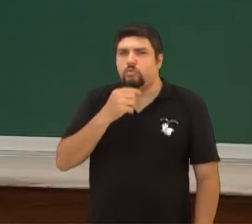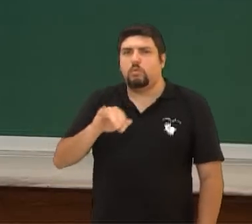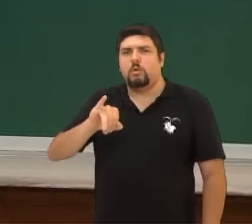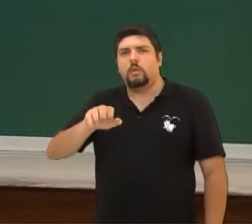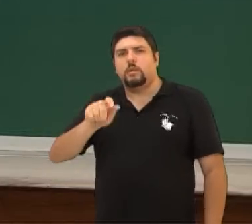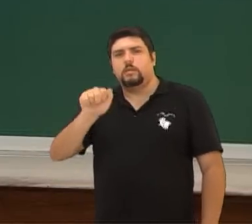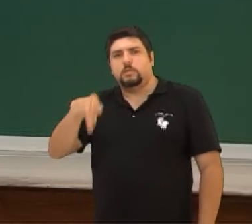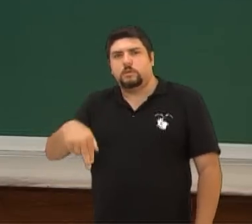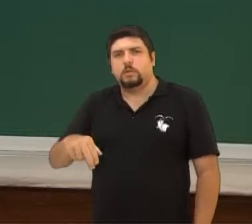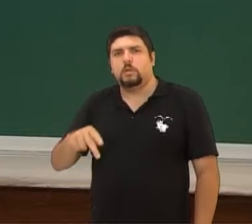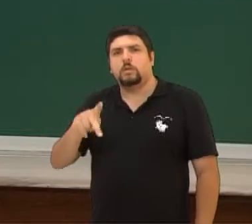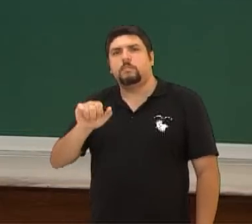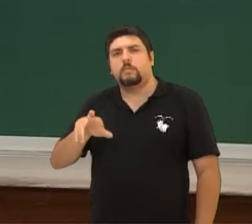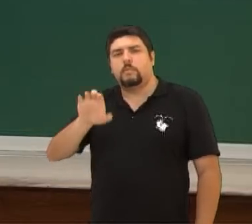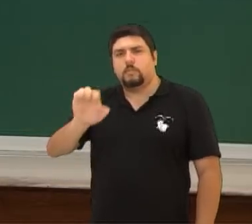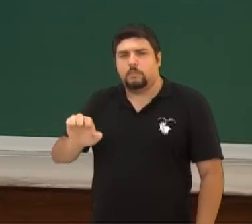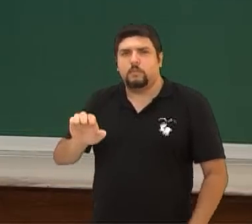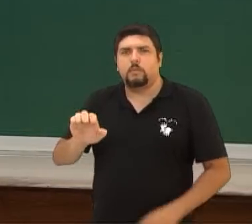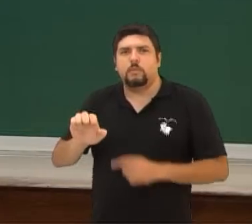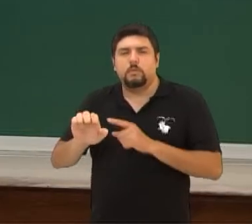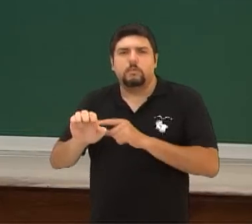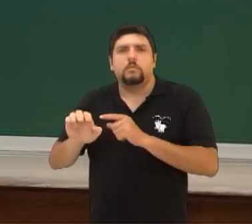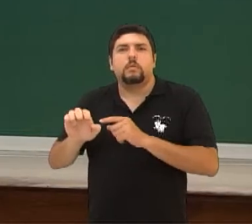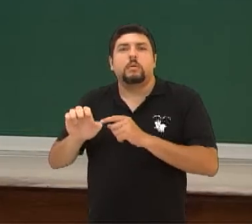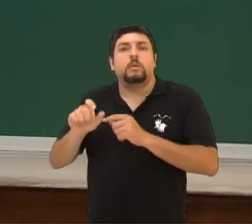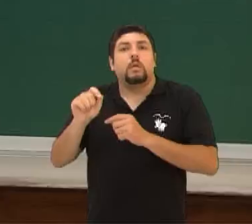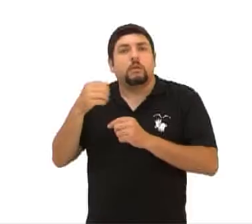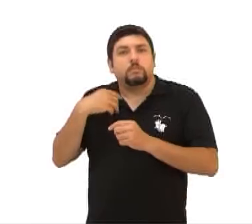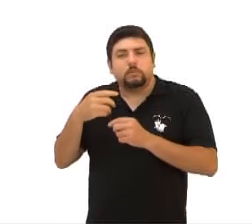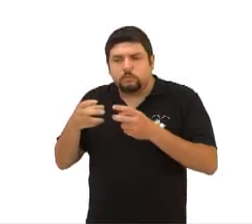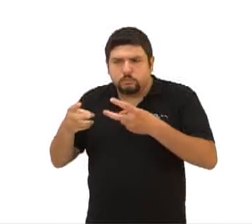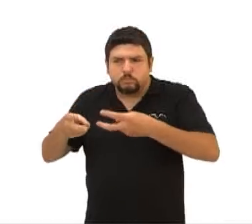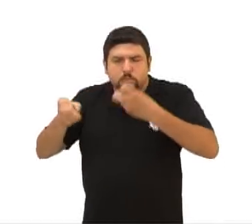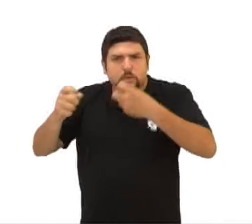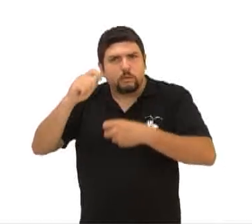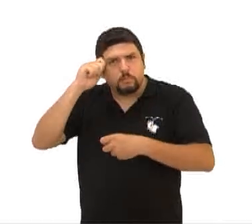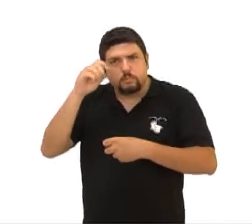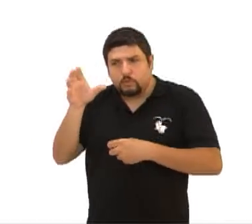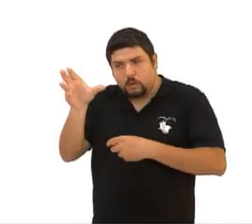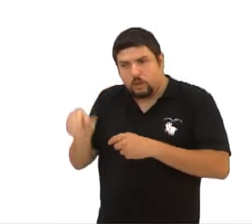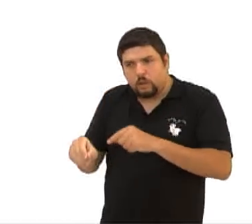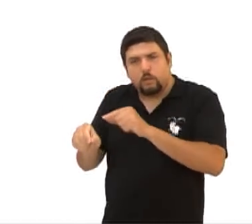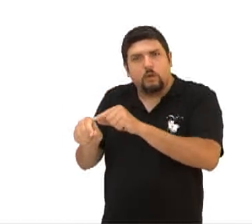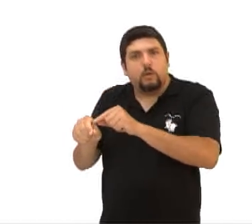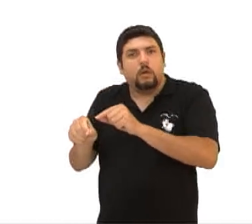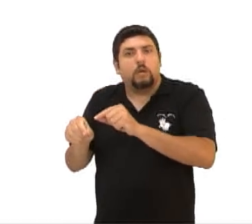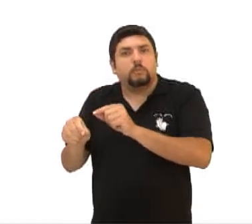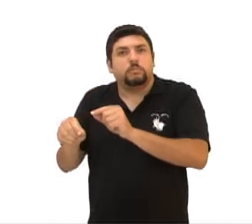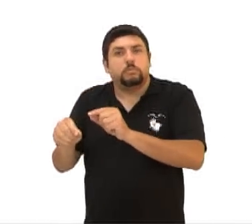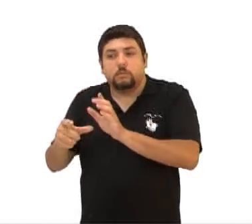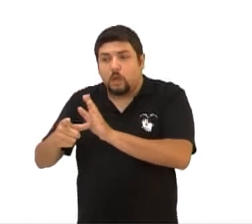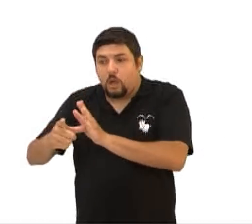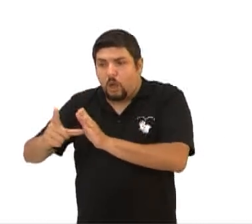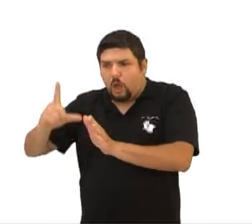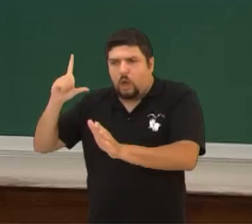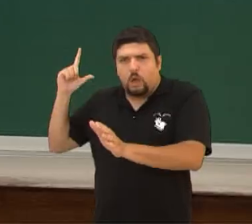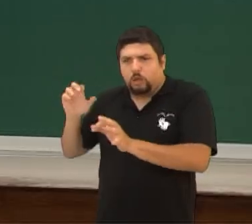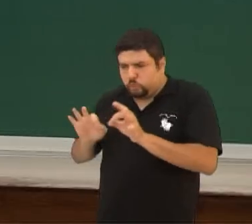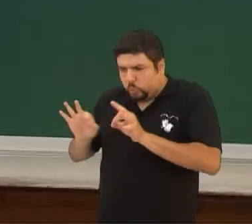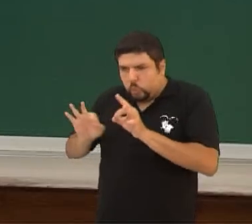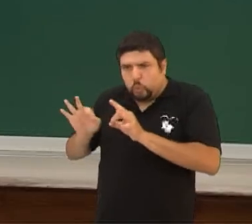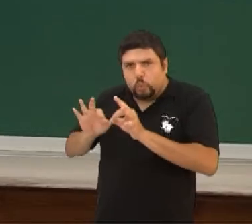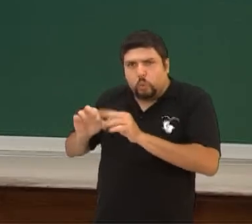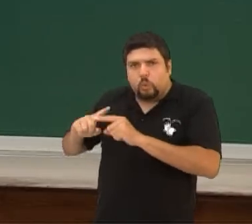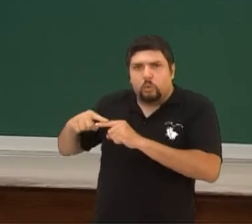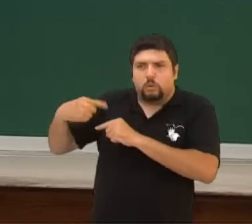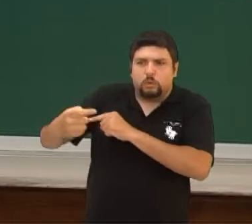urbanista camaronense, considera que as nações elas não souberam se preparar para essa mudança. Vamos fazer uma reflexão nesse